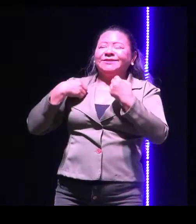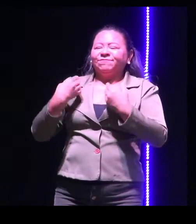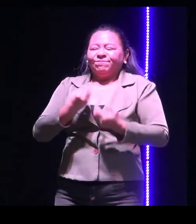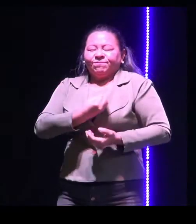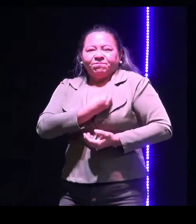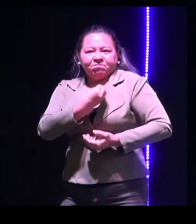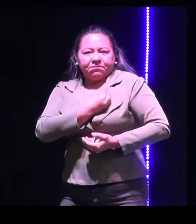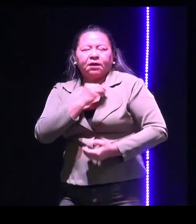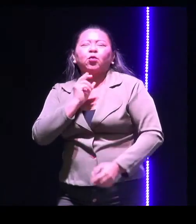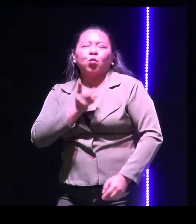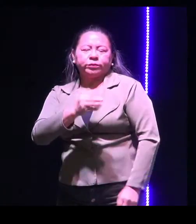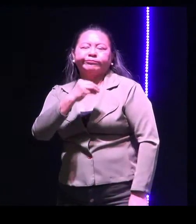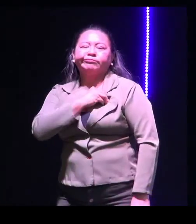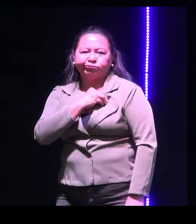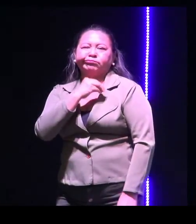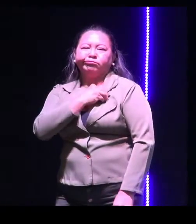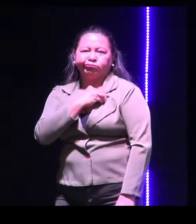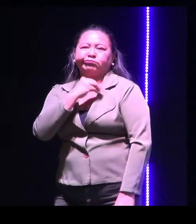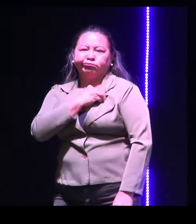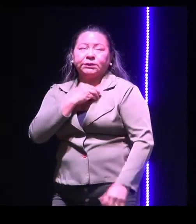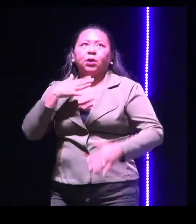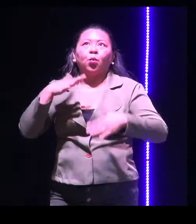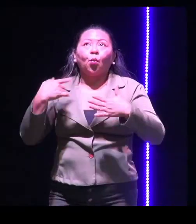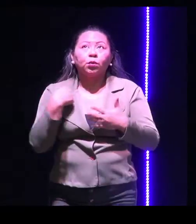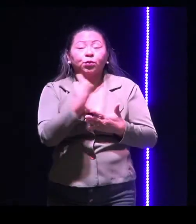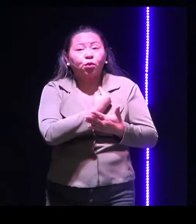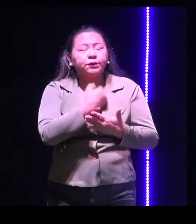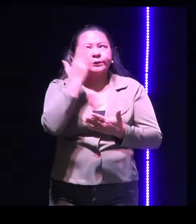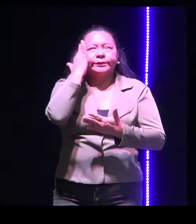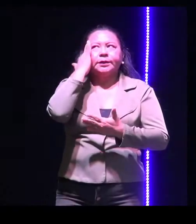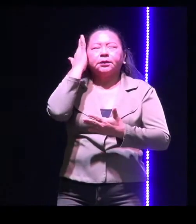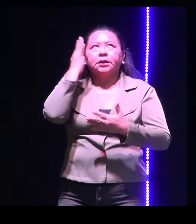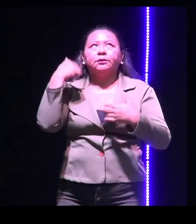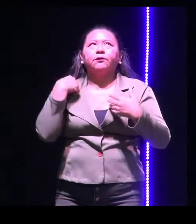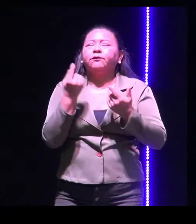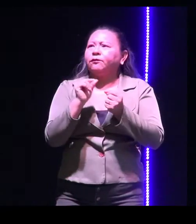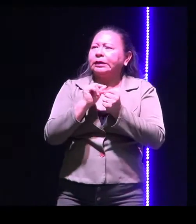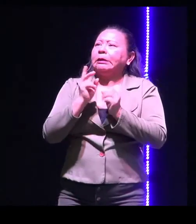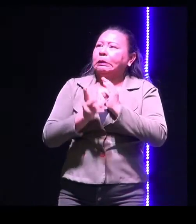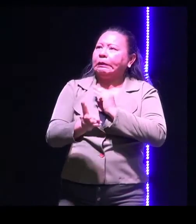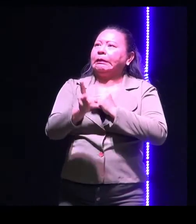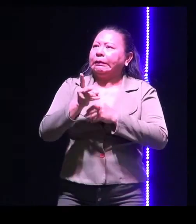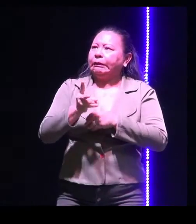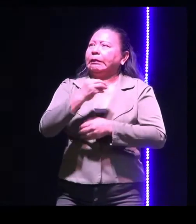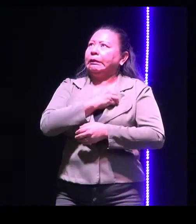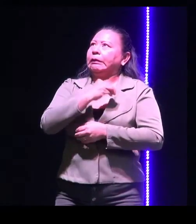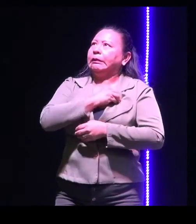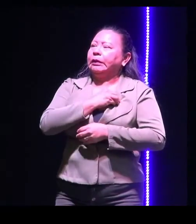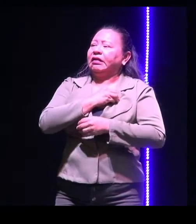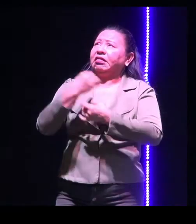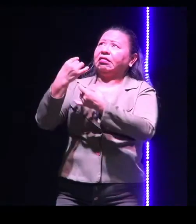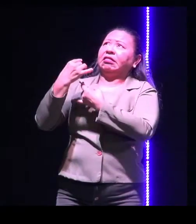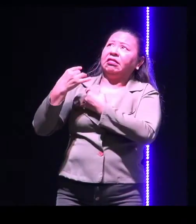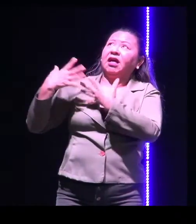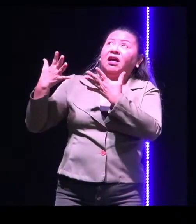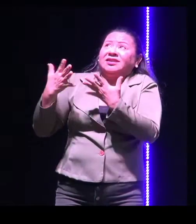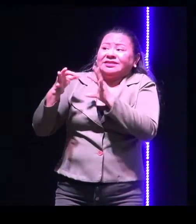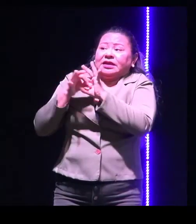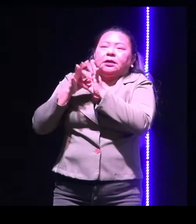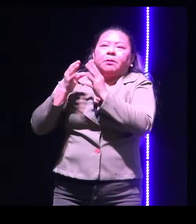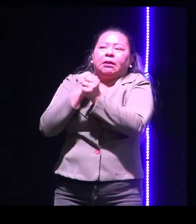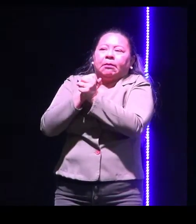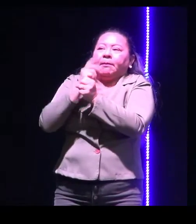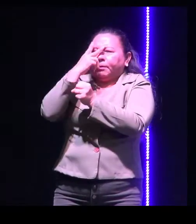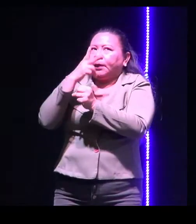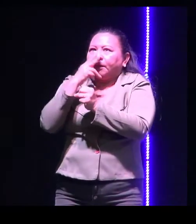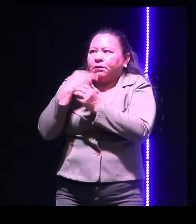vida de pecado. Quando assim nós procedemos, quando assim nós fazemos, nós estamos abrindo a mão da